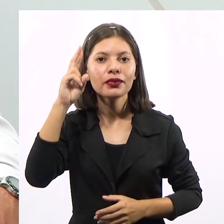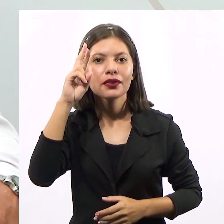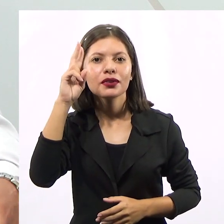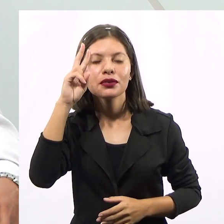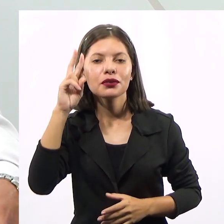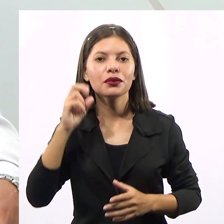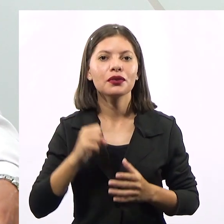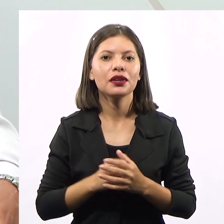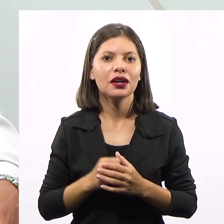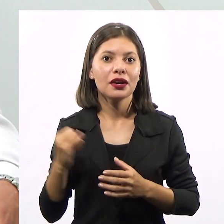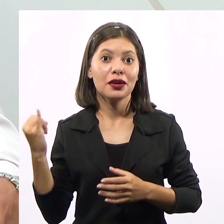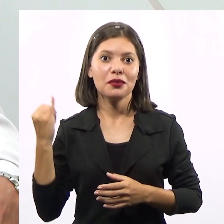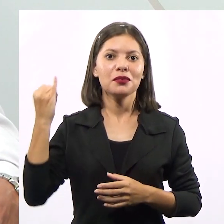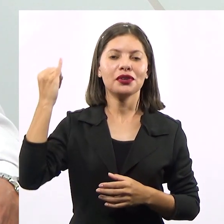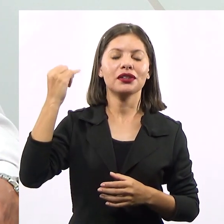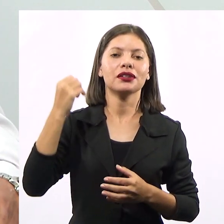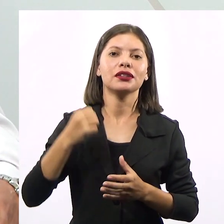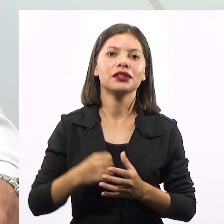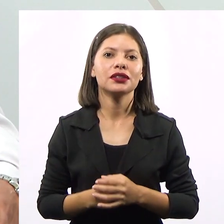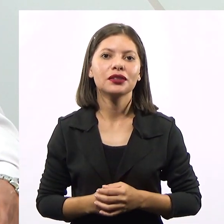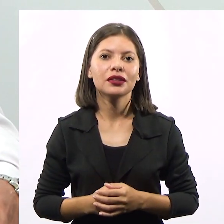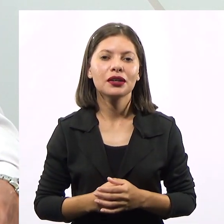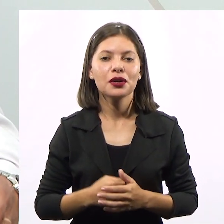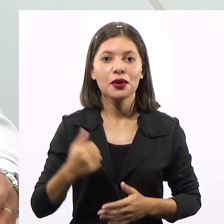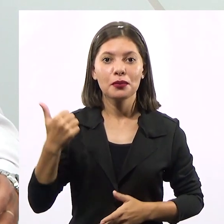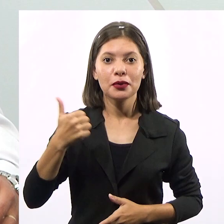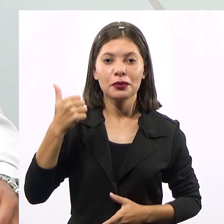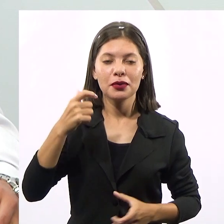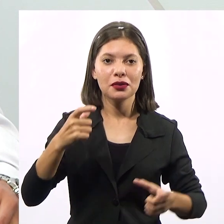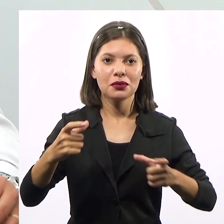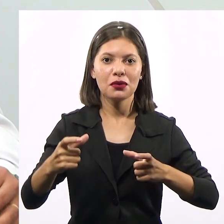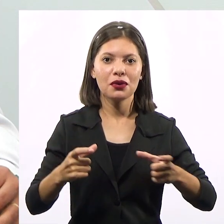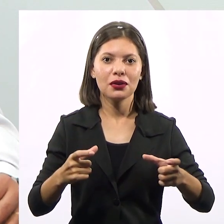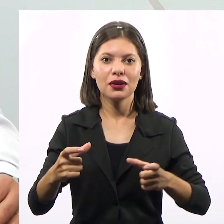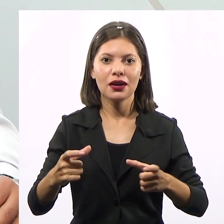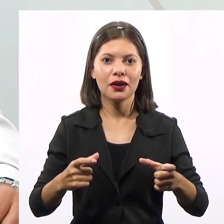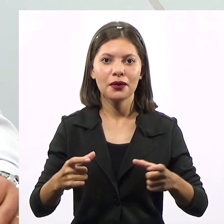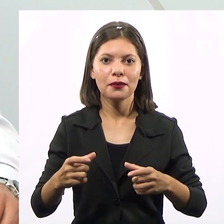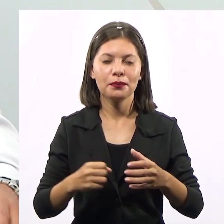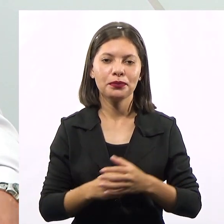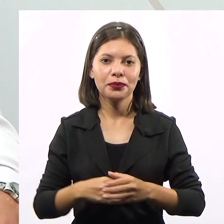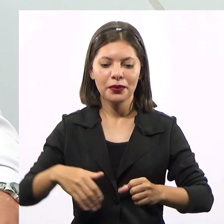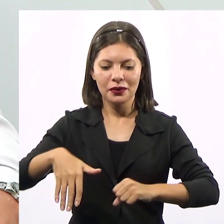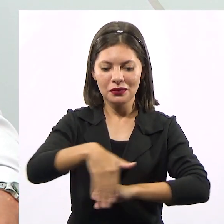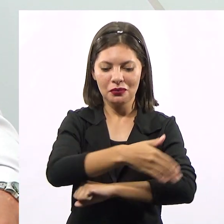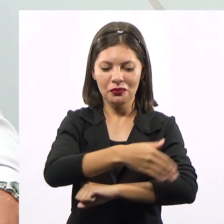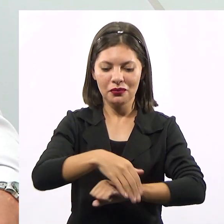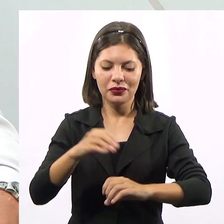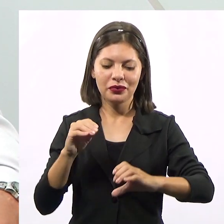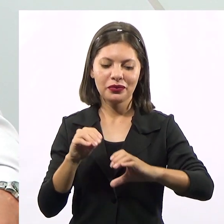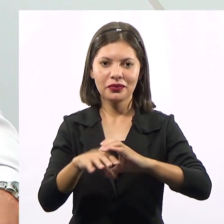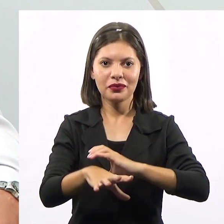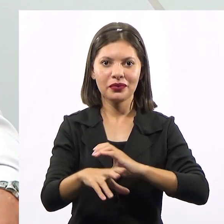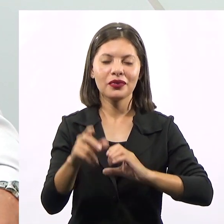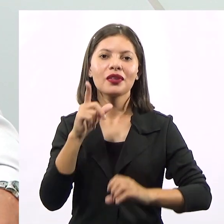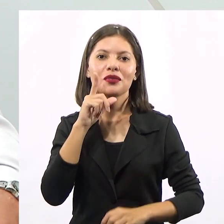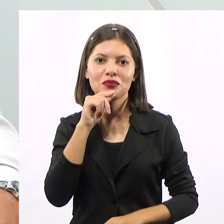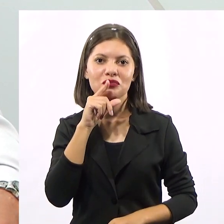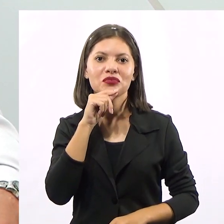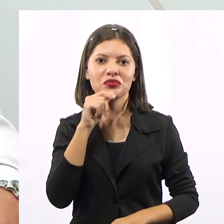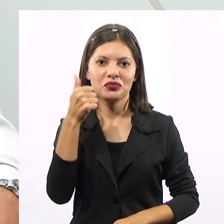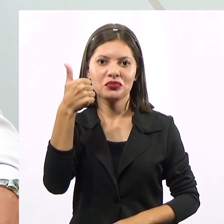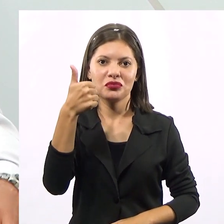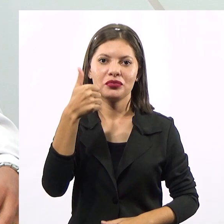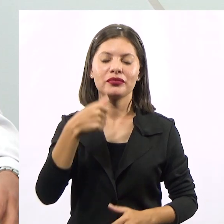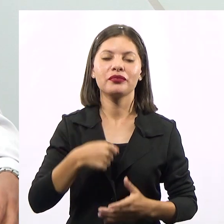não conhece a história, imagine que foi o primeiro local da cidade de Porto Velho que teve saneamento básico,